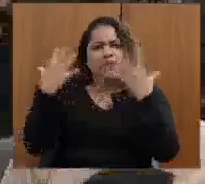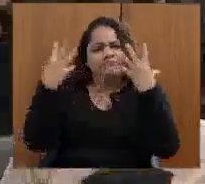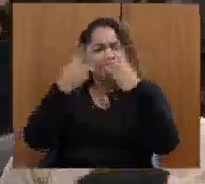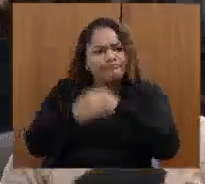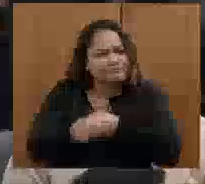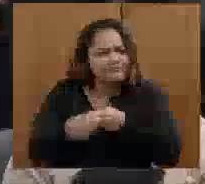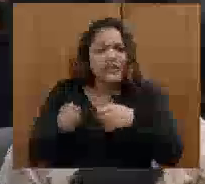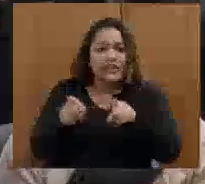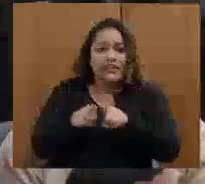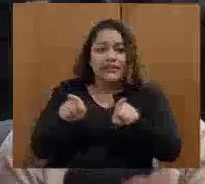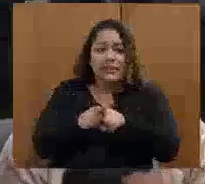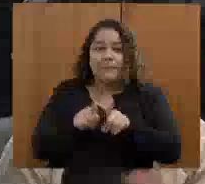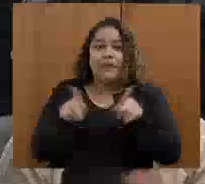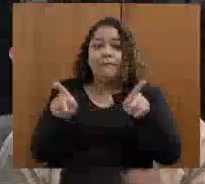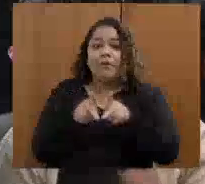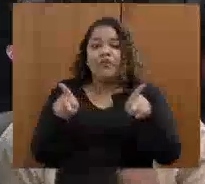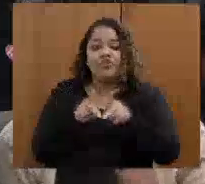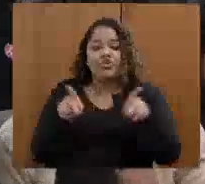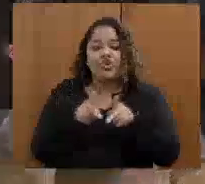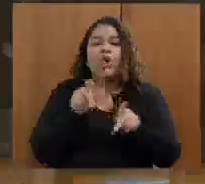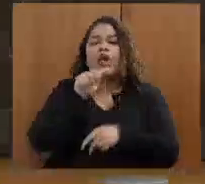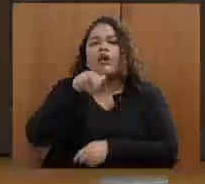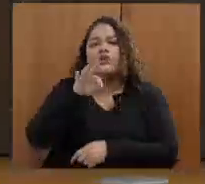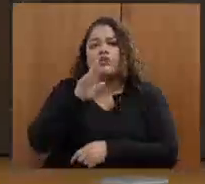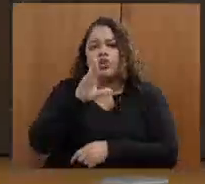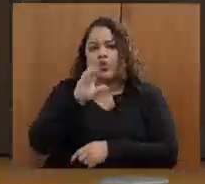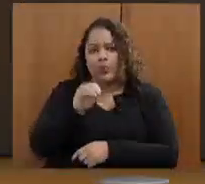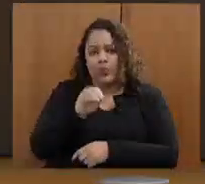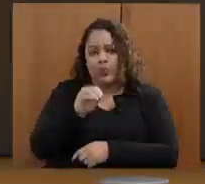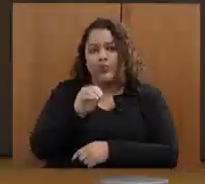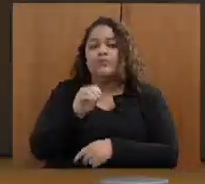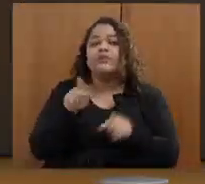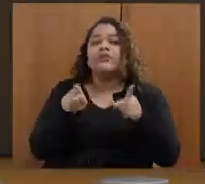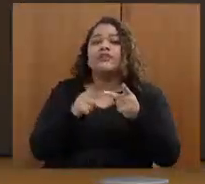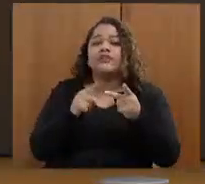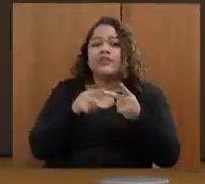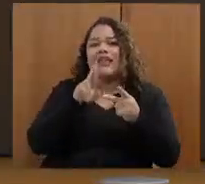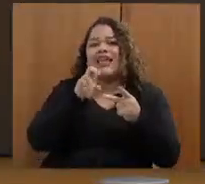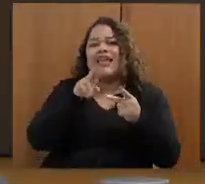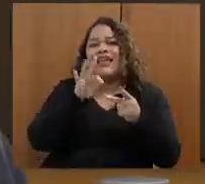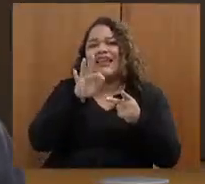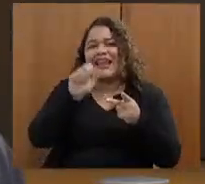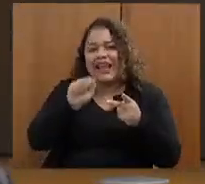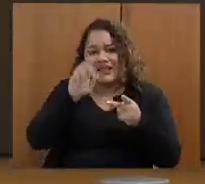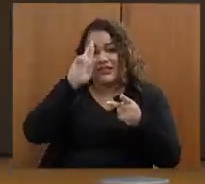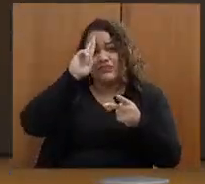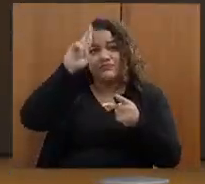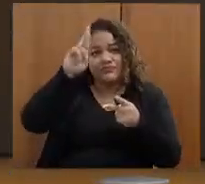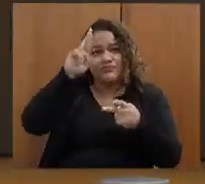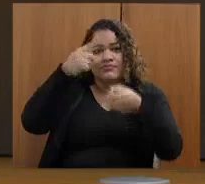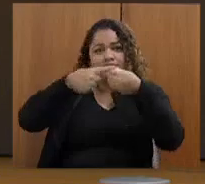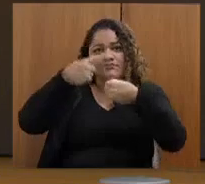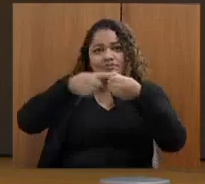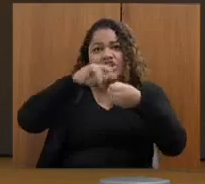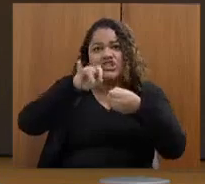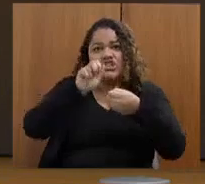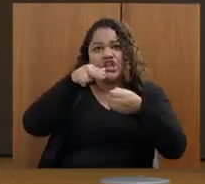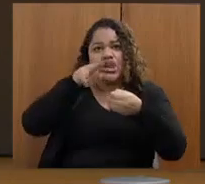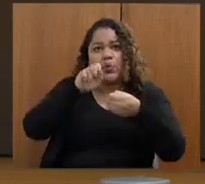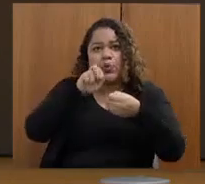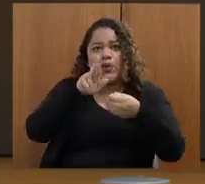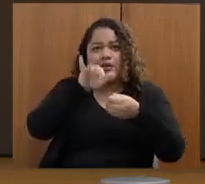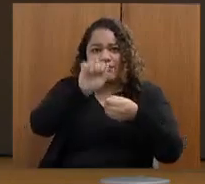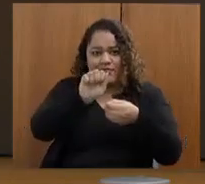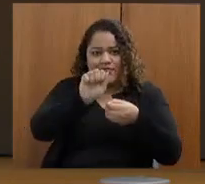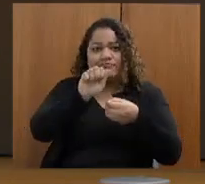do professor Antônio e da Renata da Diretoria Lá em Januária que fazem também um